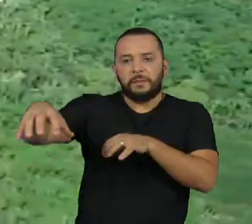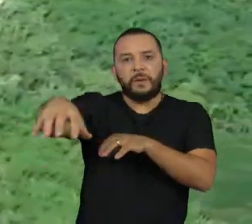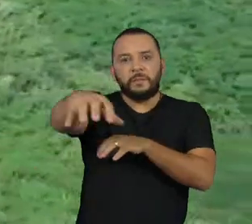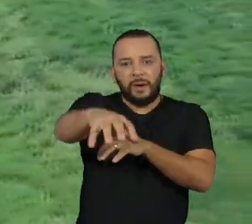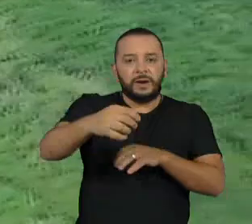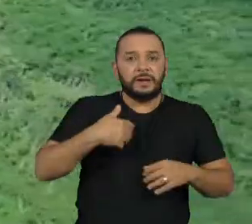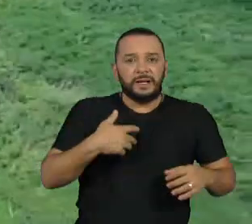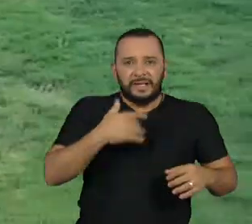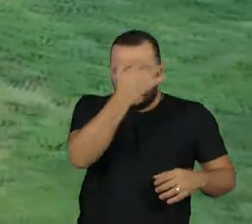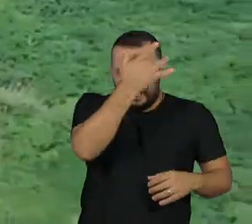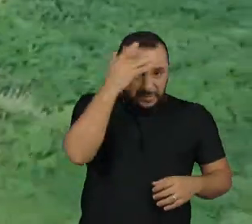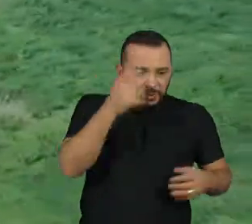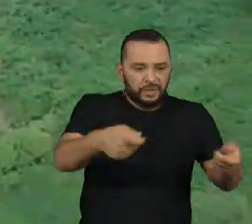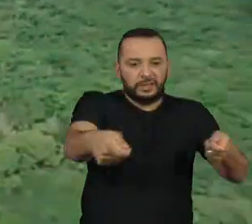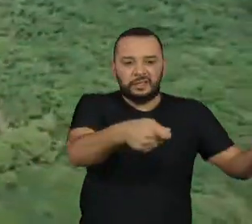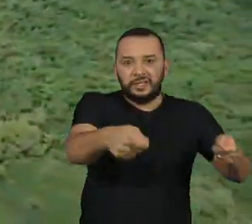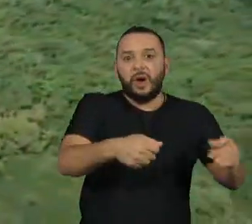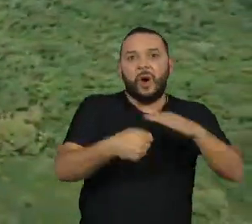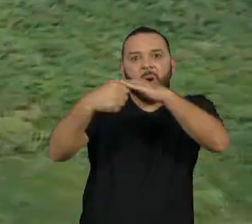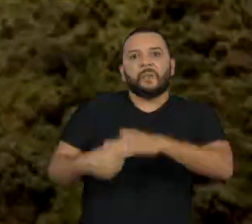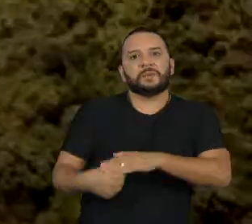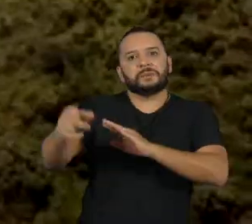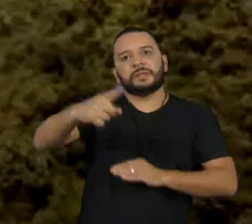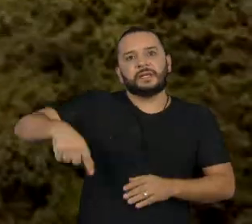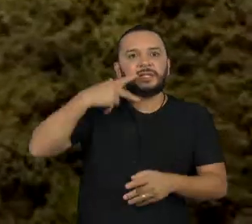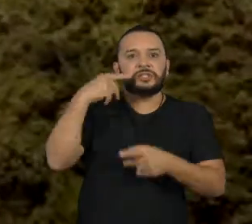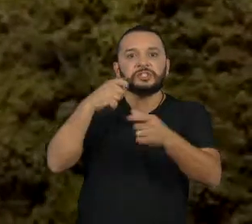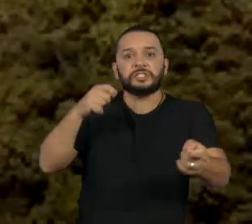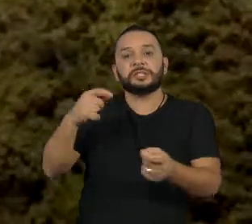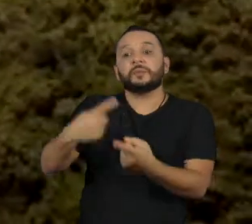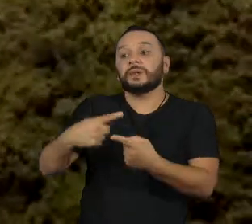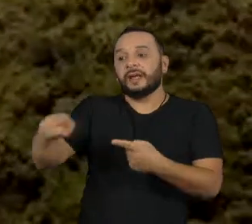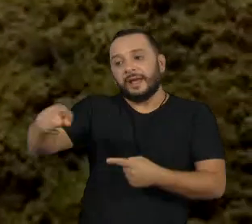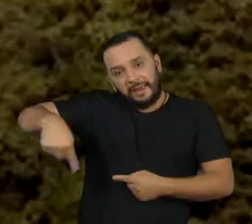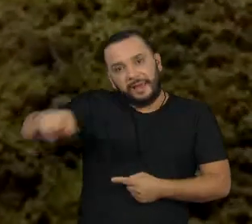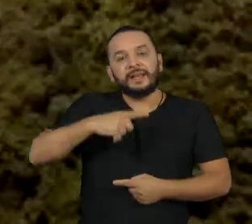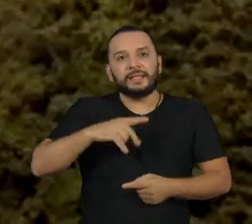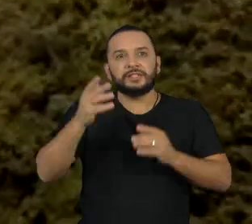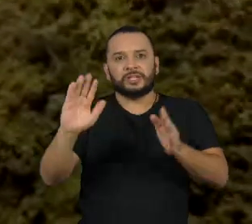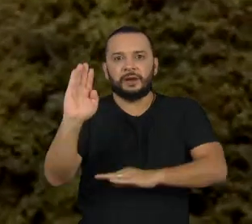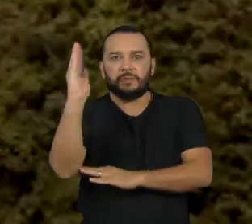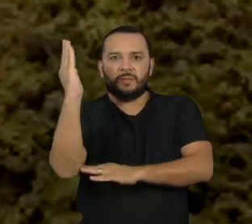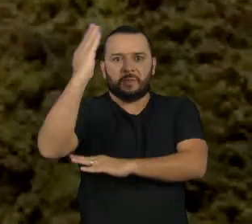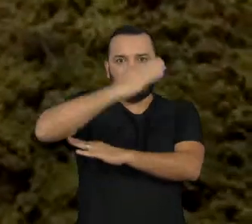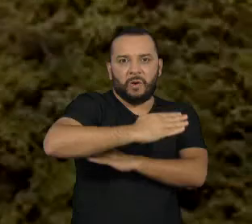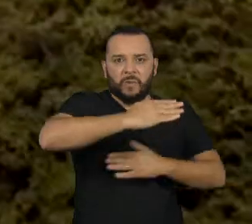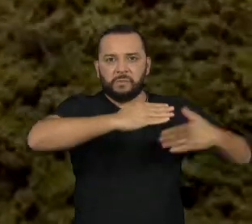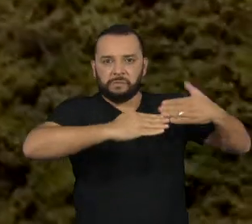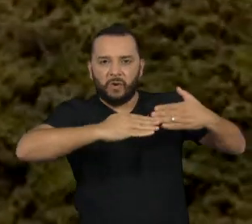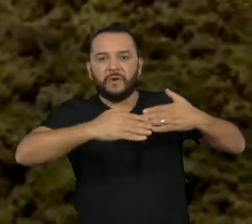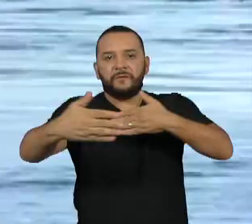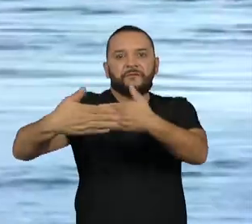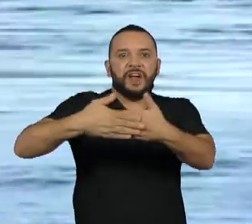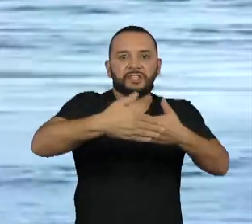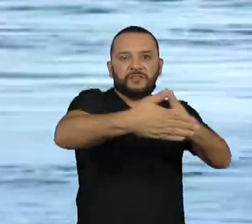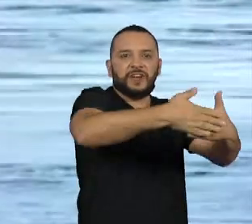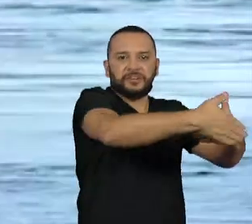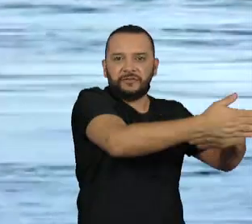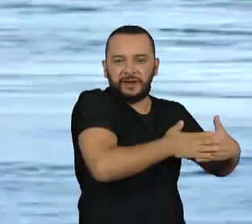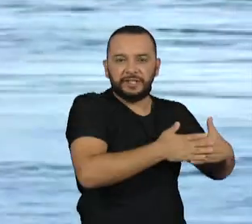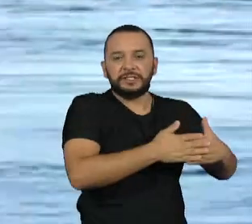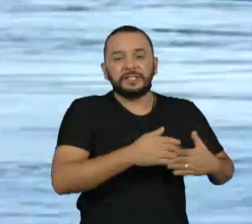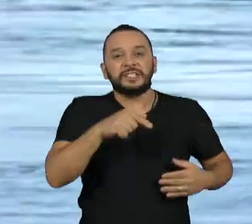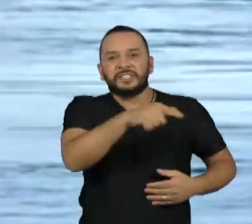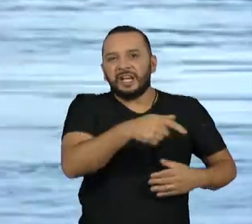indígenas, que fazem barreiras para impedir a passagem de garimpeiros, que usam o rio para chegar aos acampamentos no meio